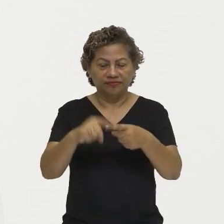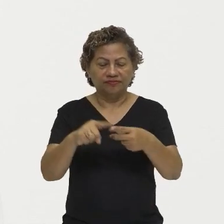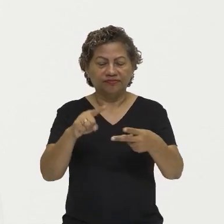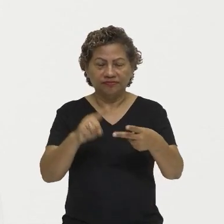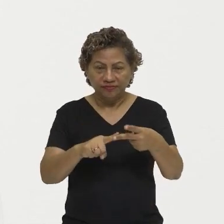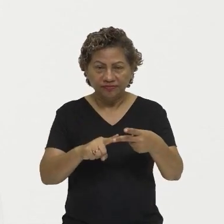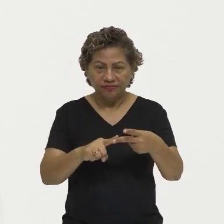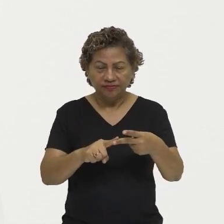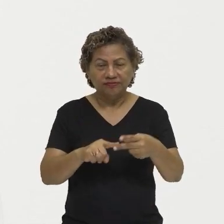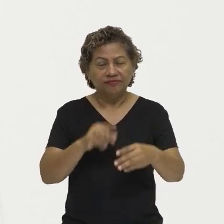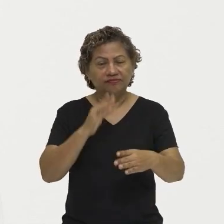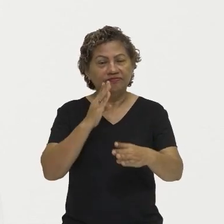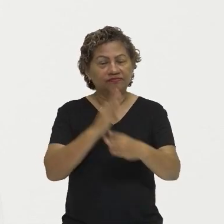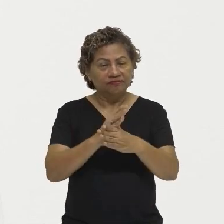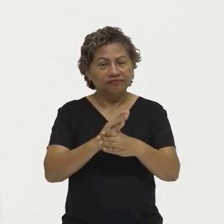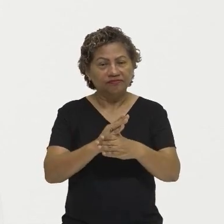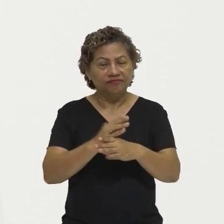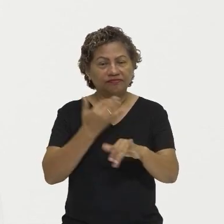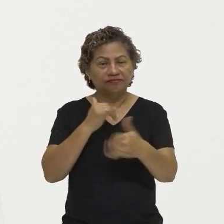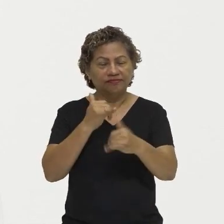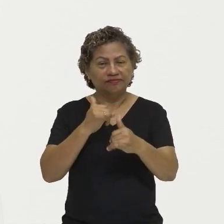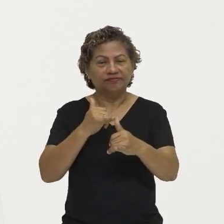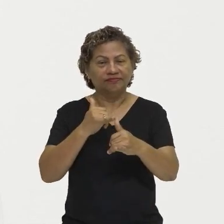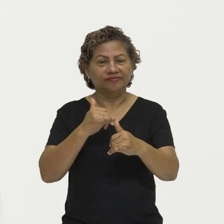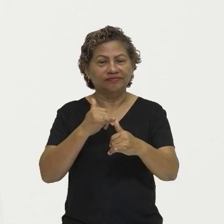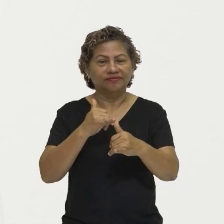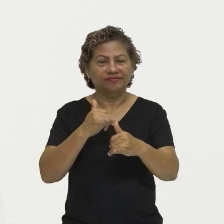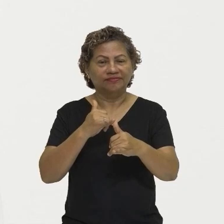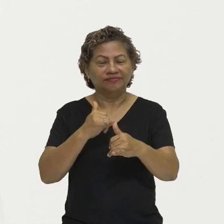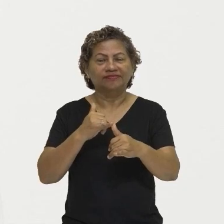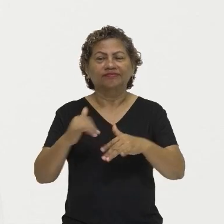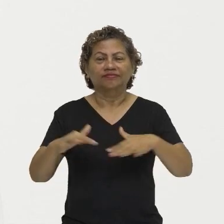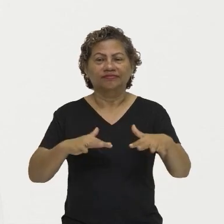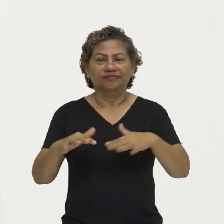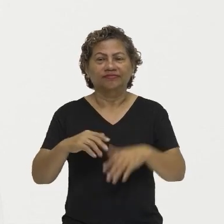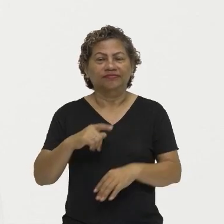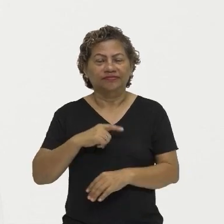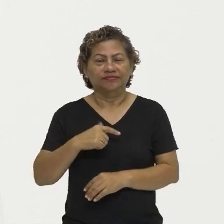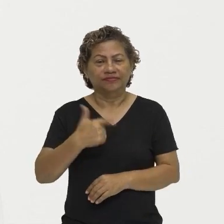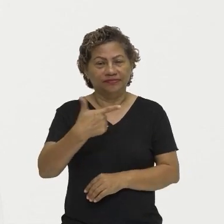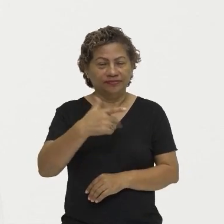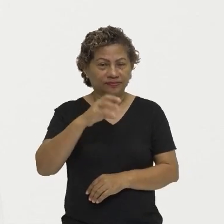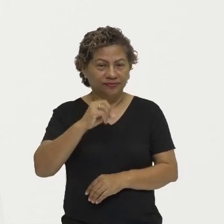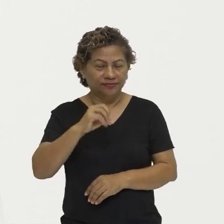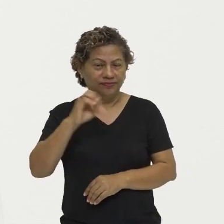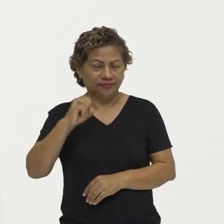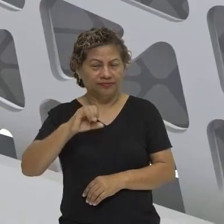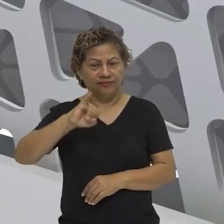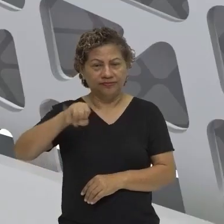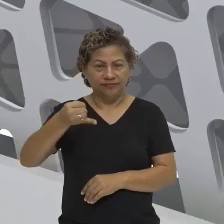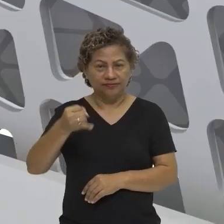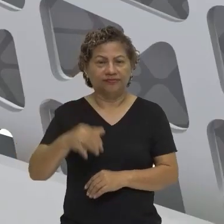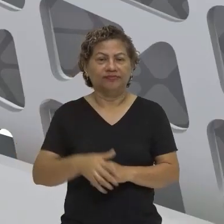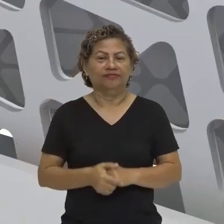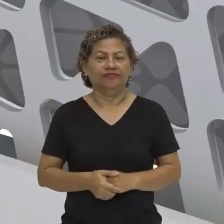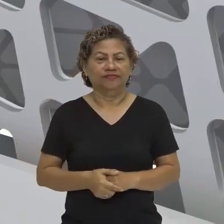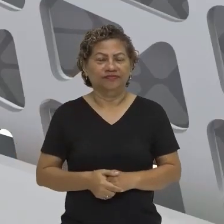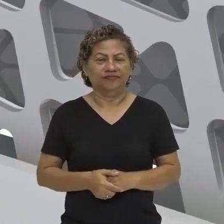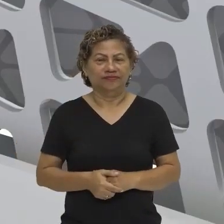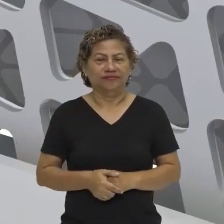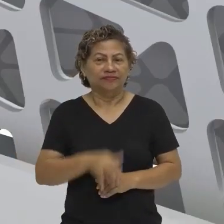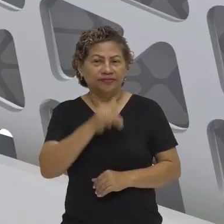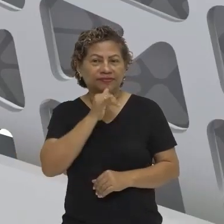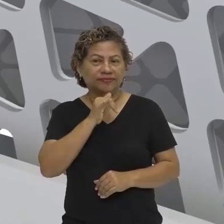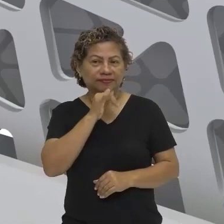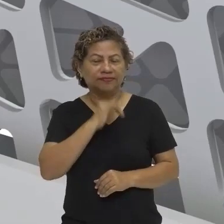desse sistema e obtendo, então, um valor de 200 joules para o nosso